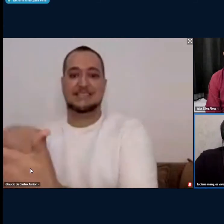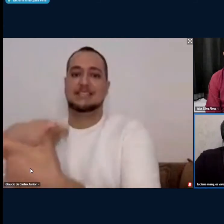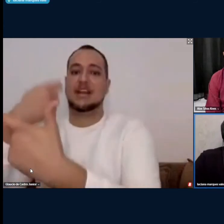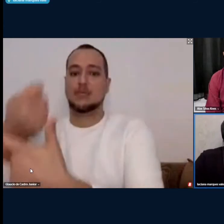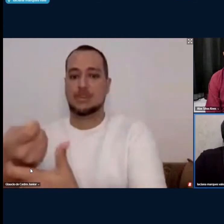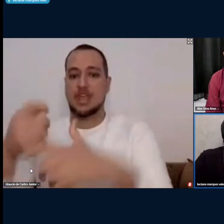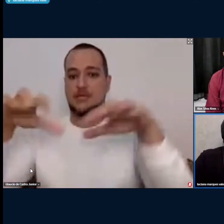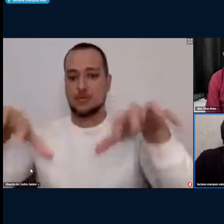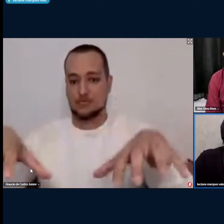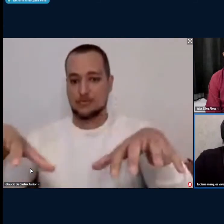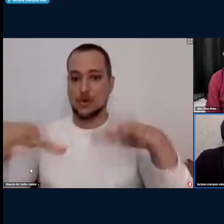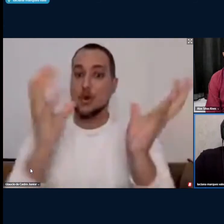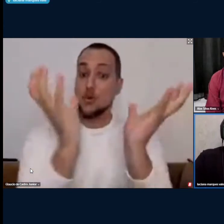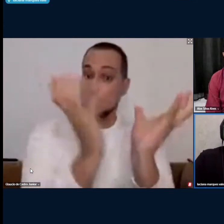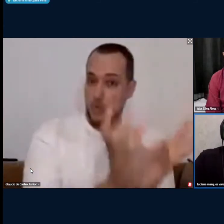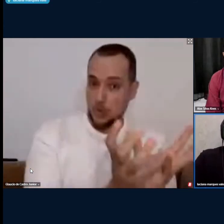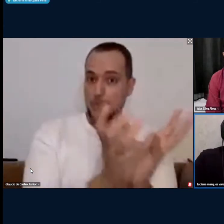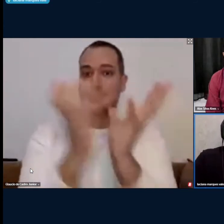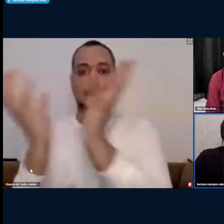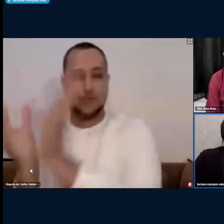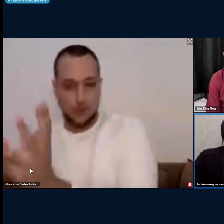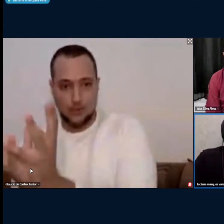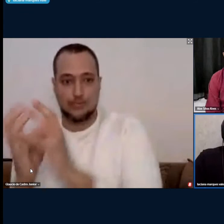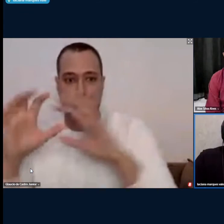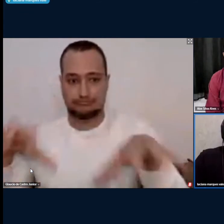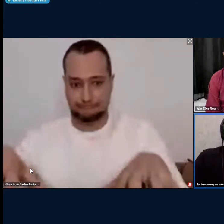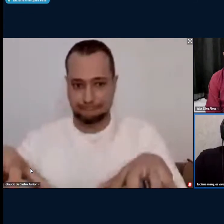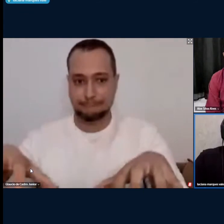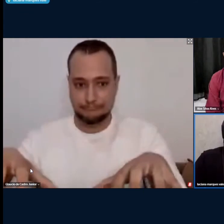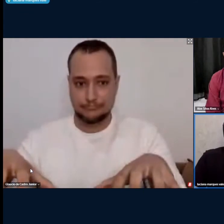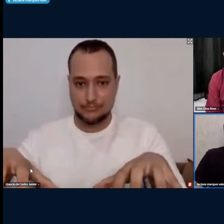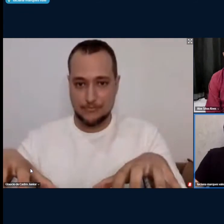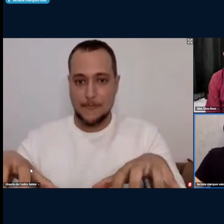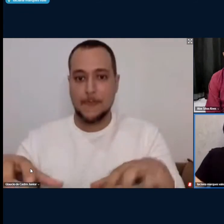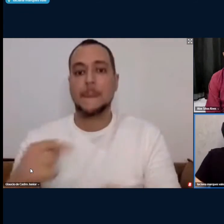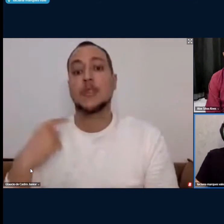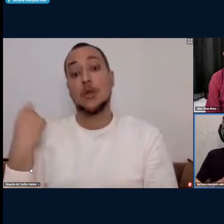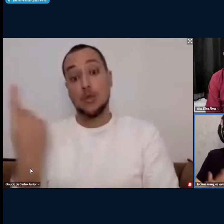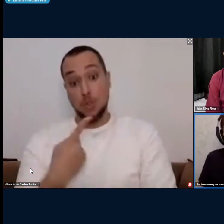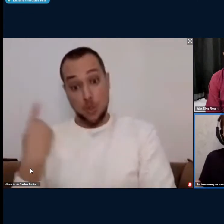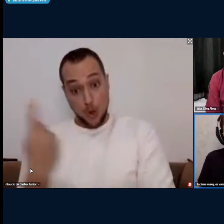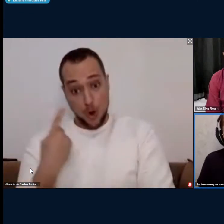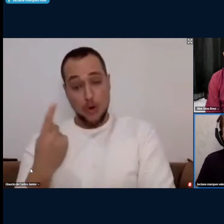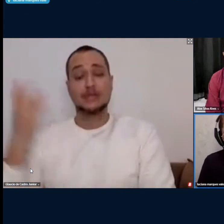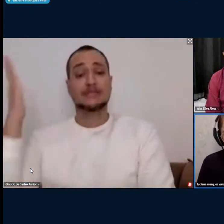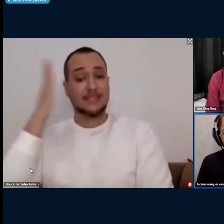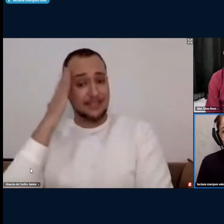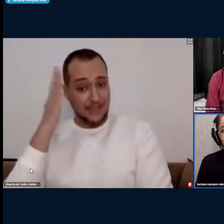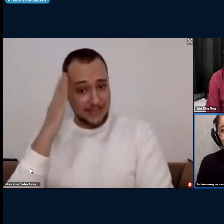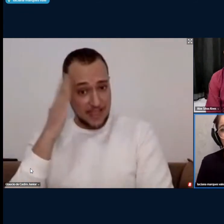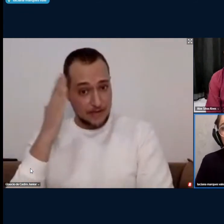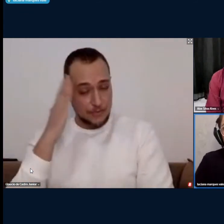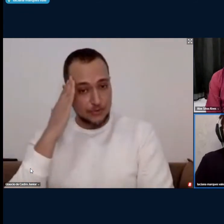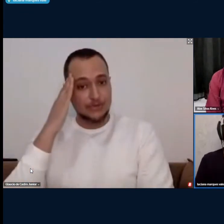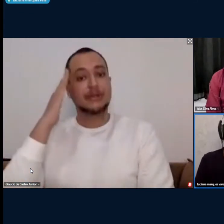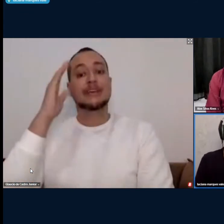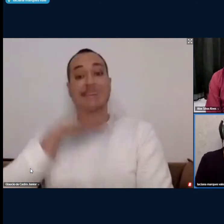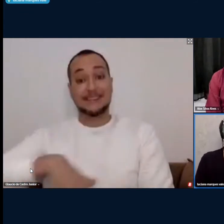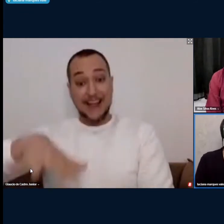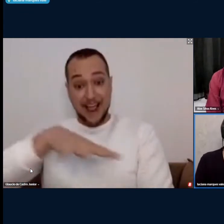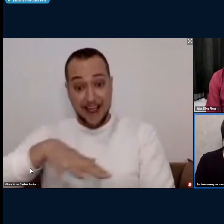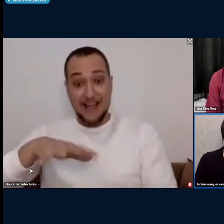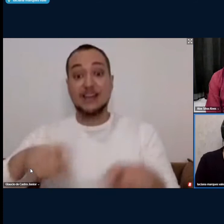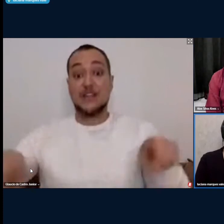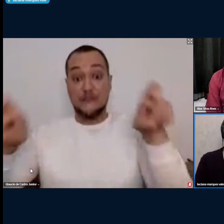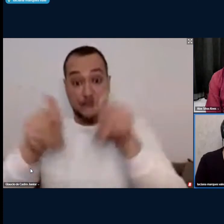ou o neologismo é com base na criação de sinal termo, se tem uma diferença entre áreas. Então, nós